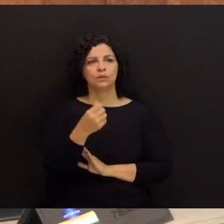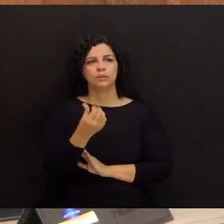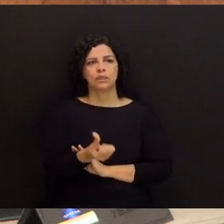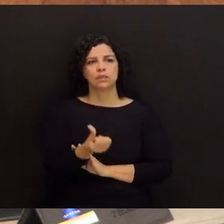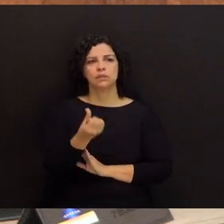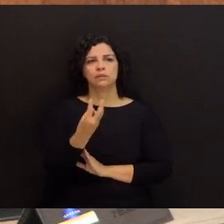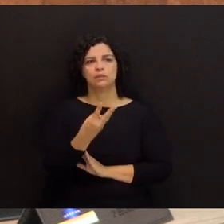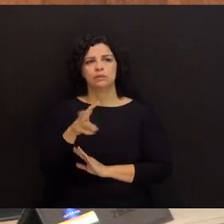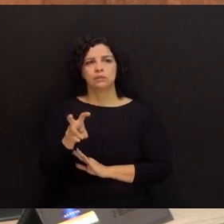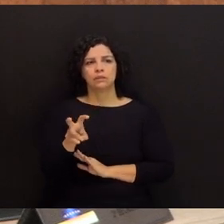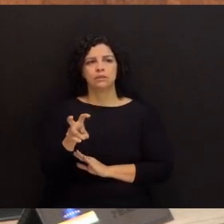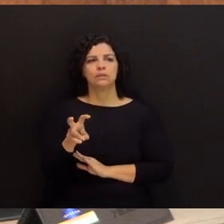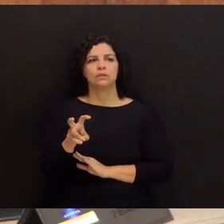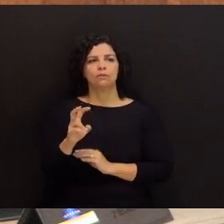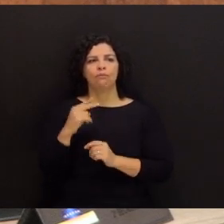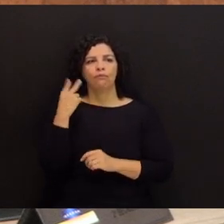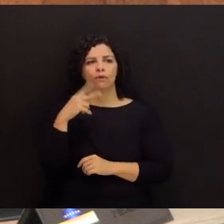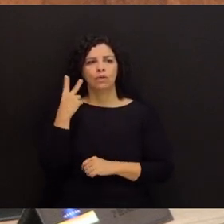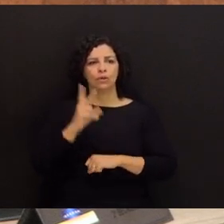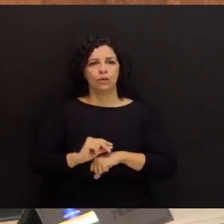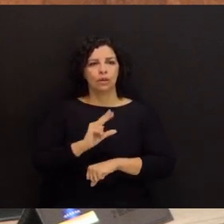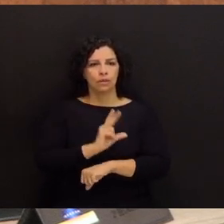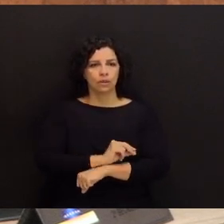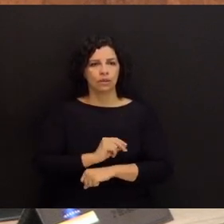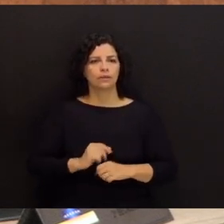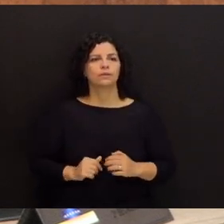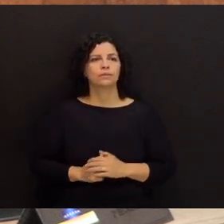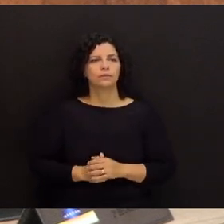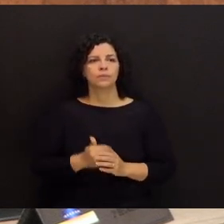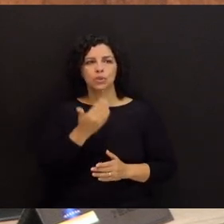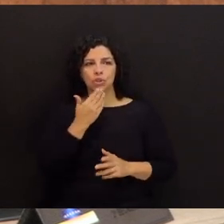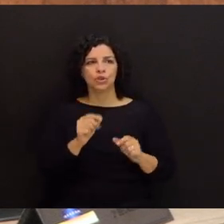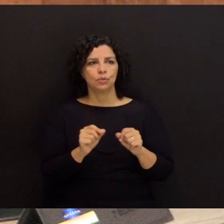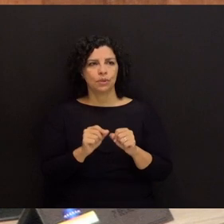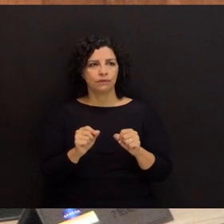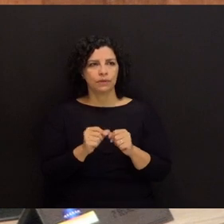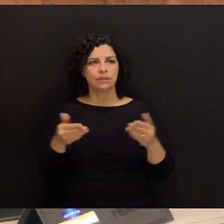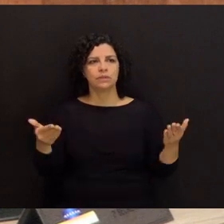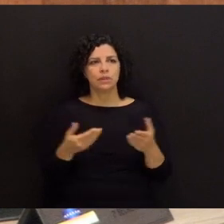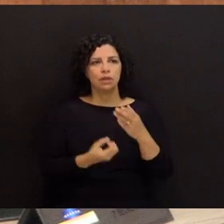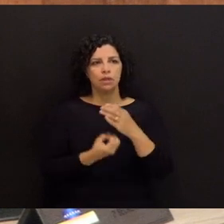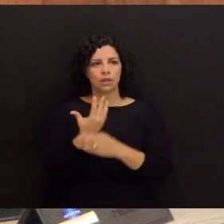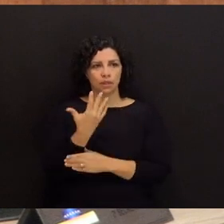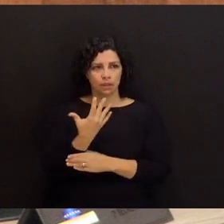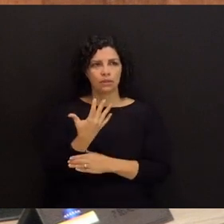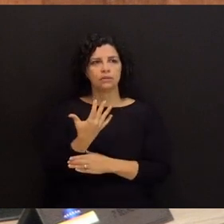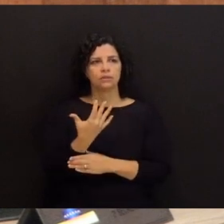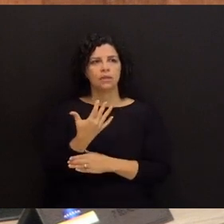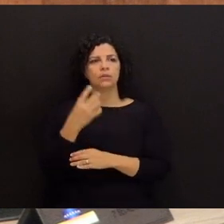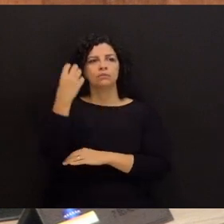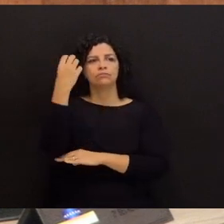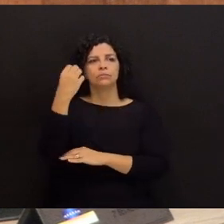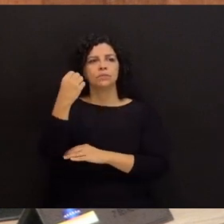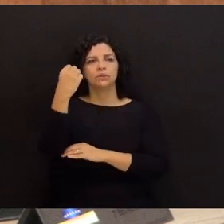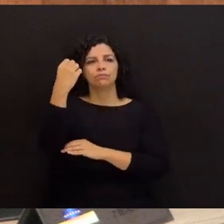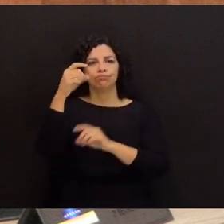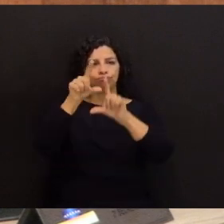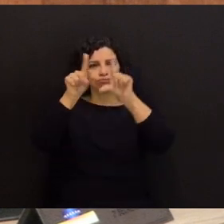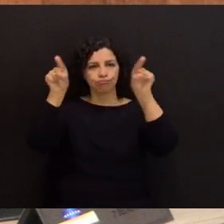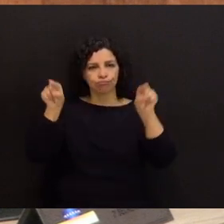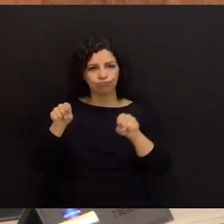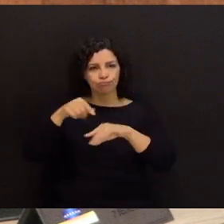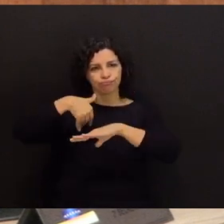11.635 do vereador Denilson que seja realizado implantação de sinalização vertical